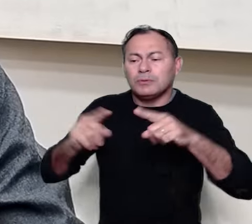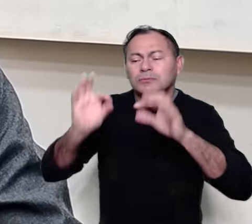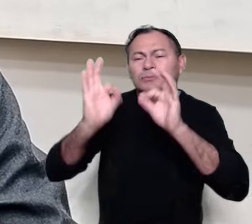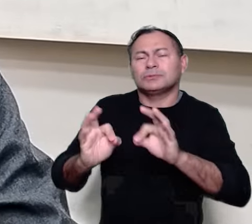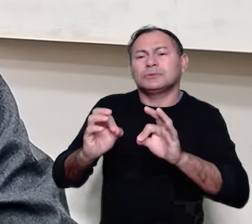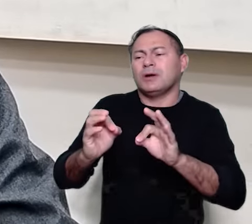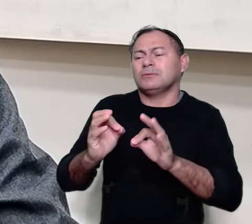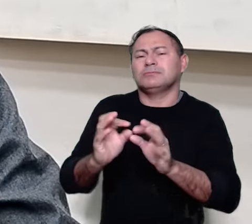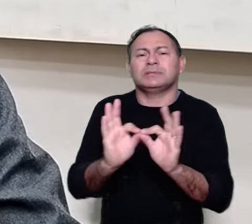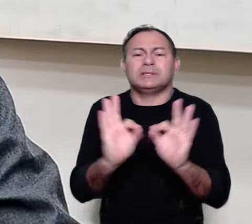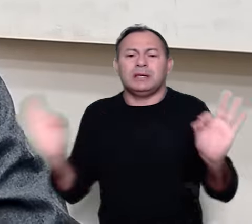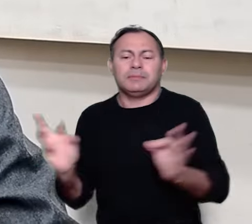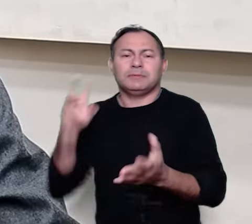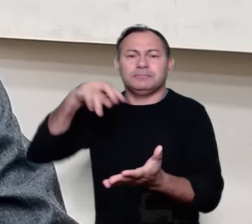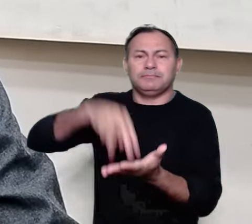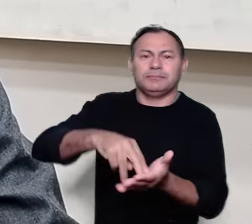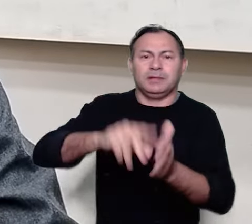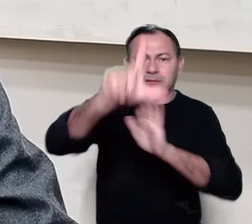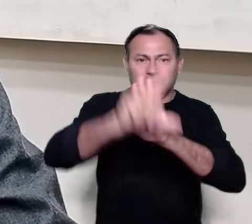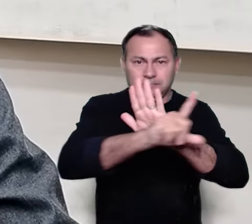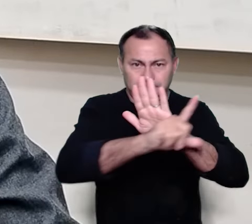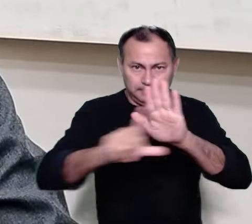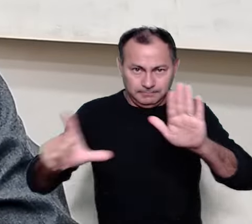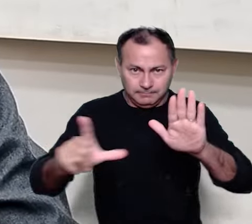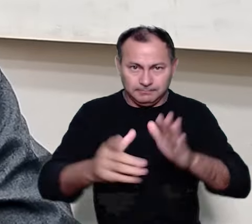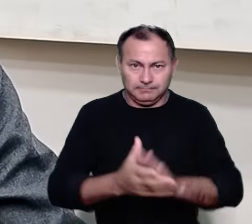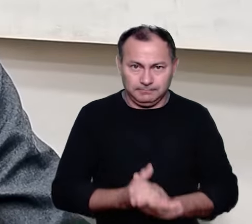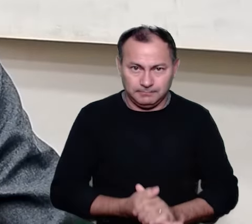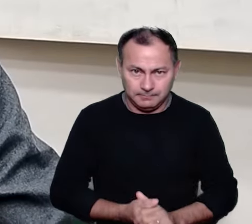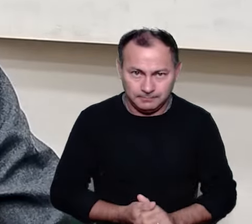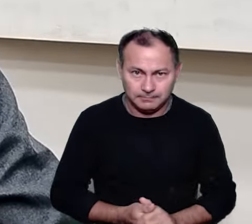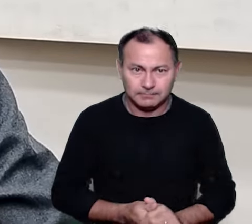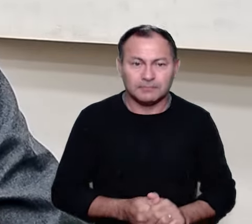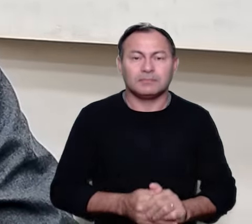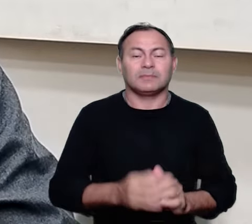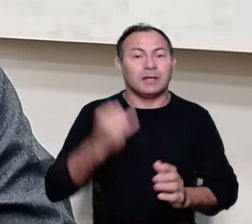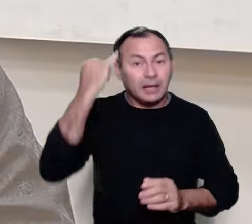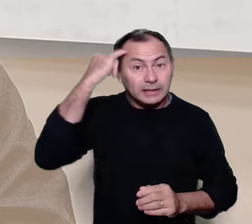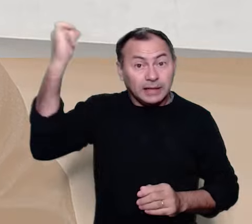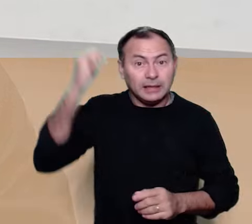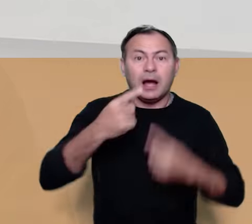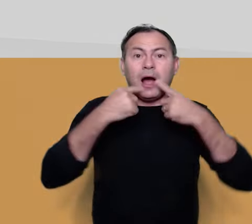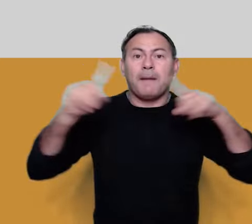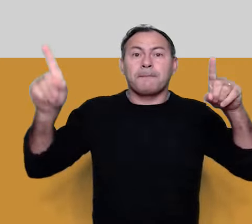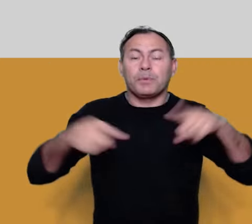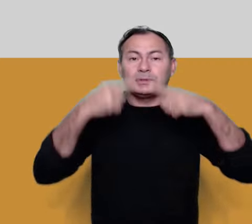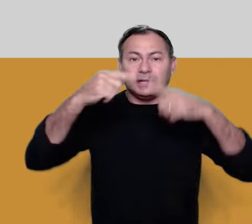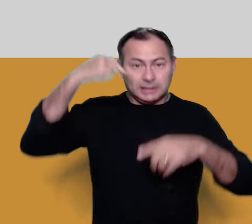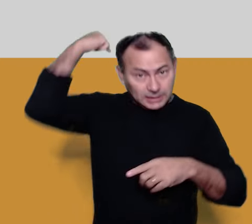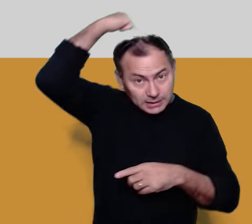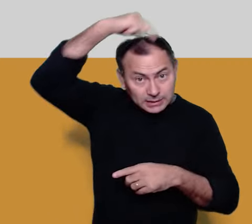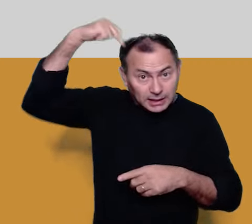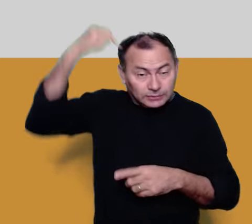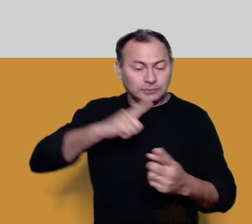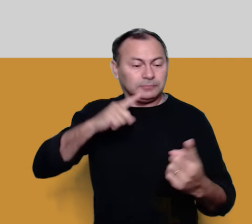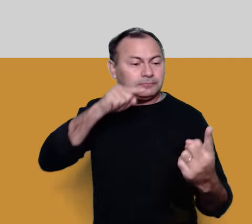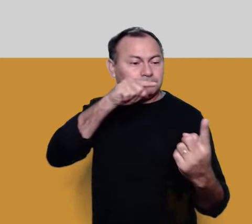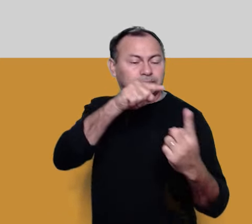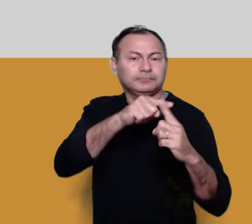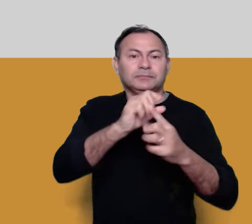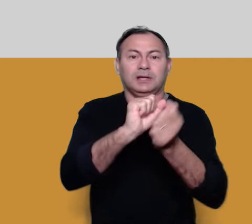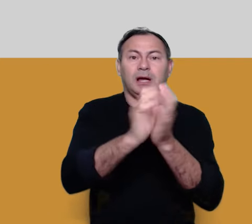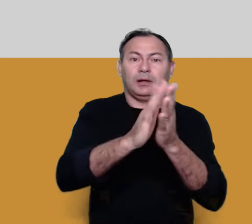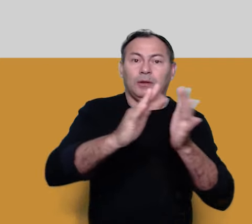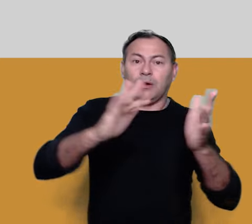ornamento da ação litúrgica. A ideia de que a música sacra tem como objetivo a